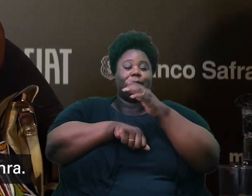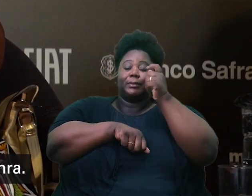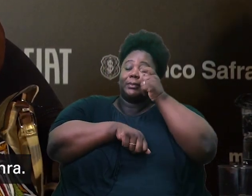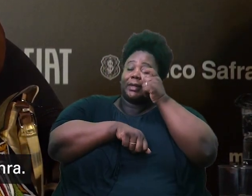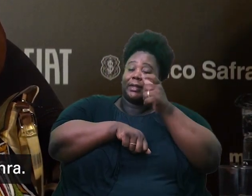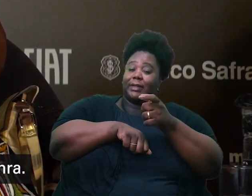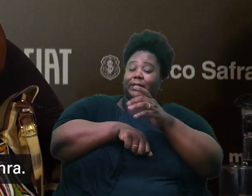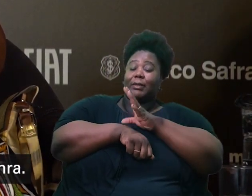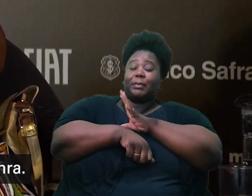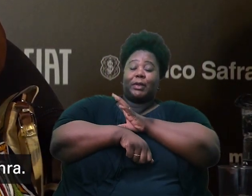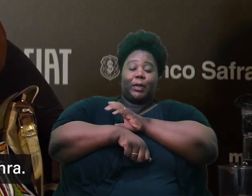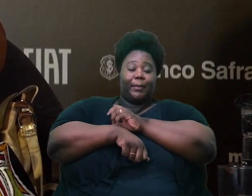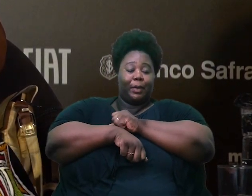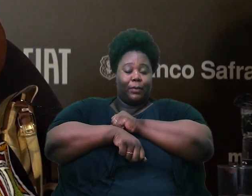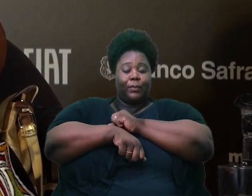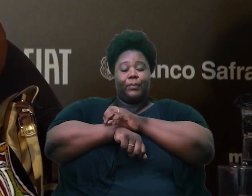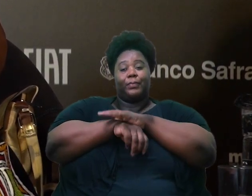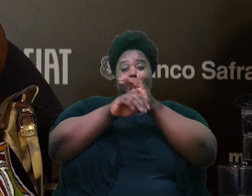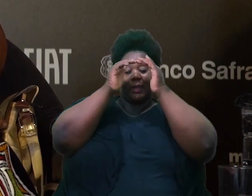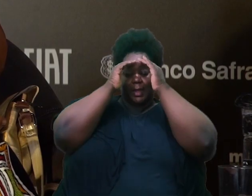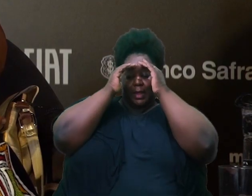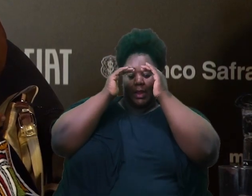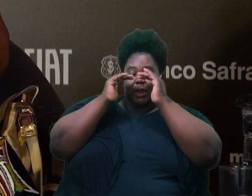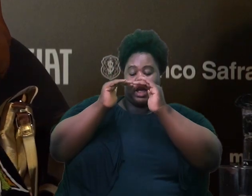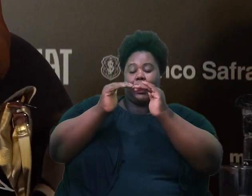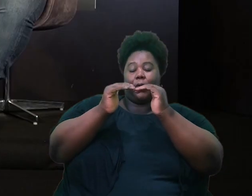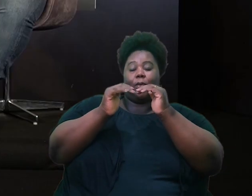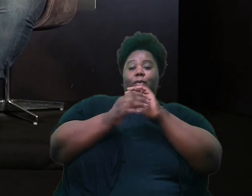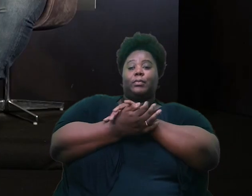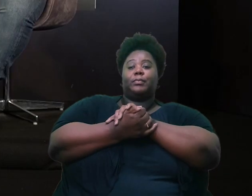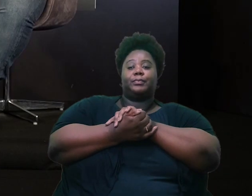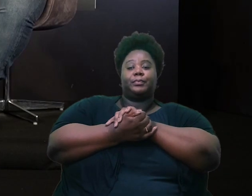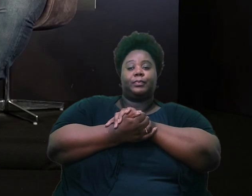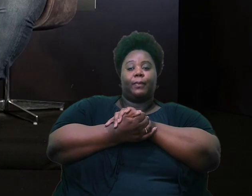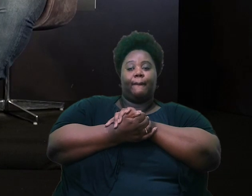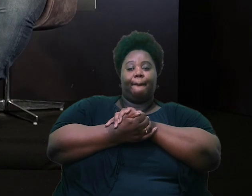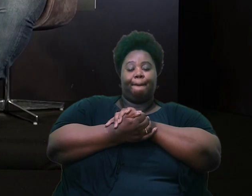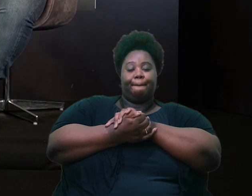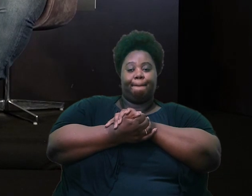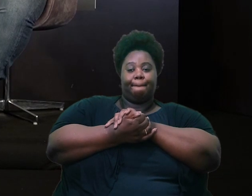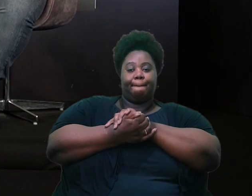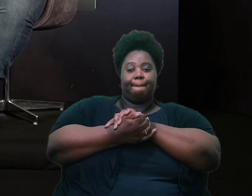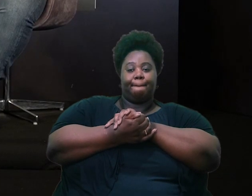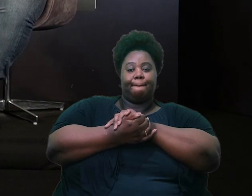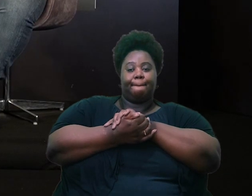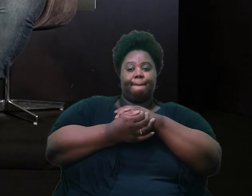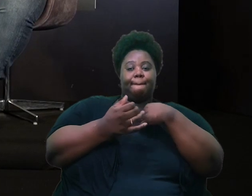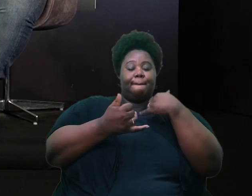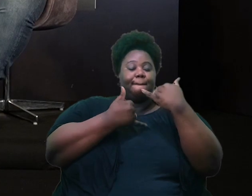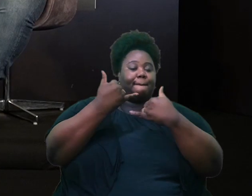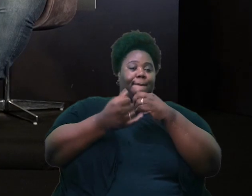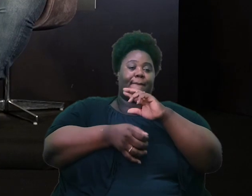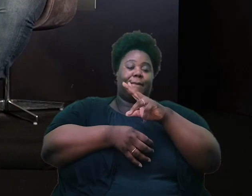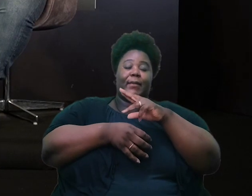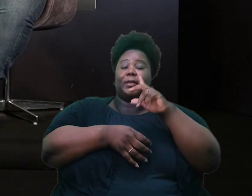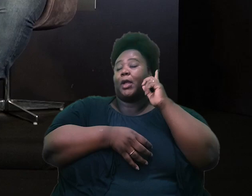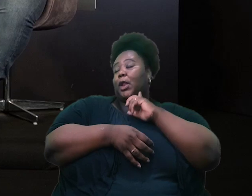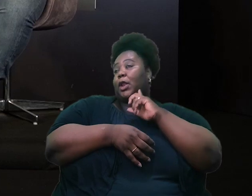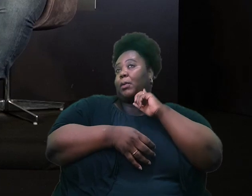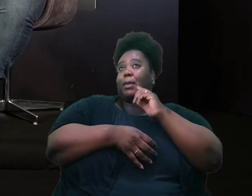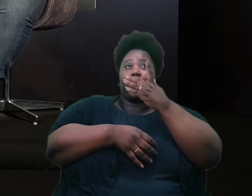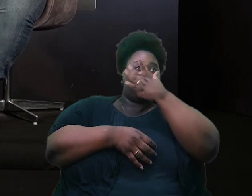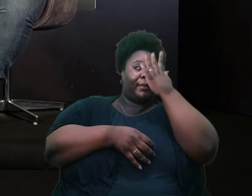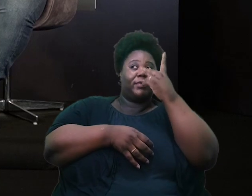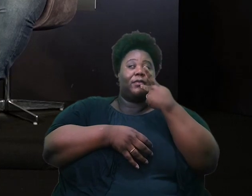pela honra. Eu brincava, não é? Que eu não sou mineira, ainda que as pessoas